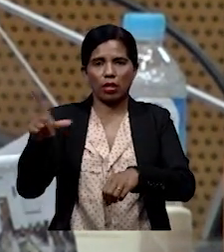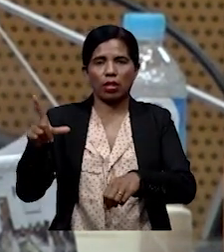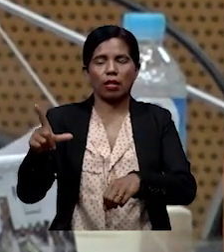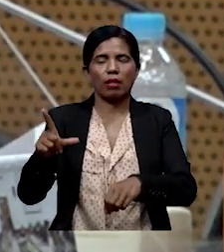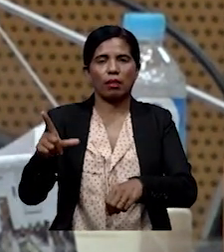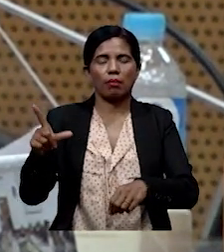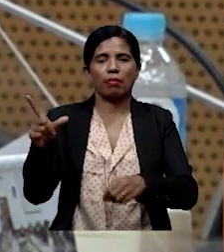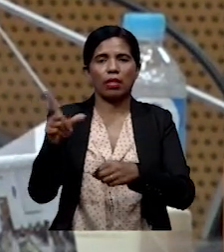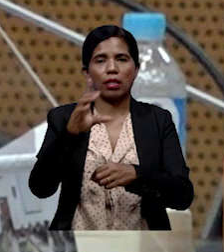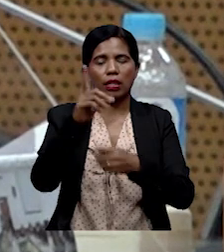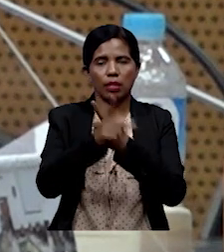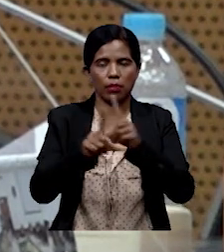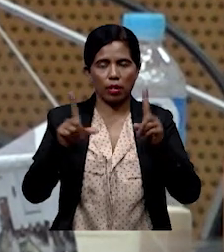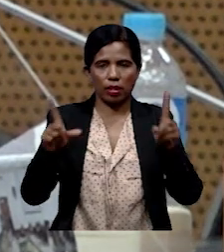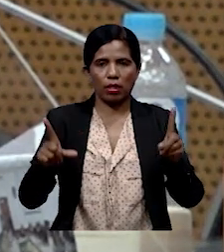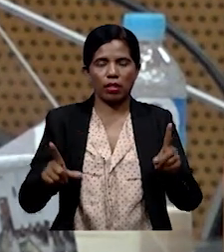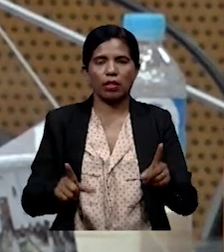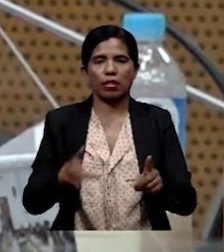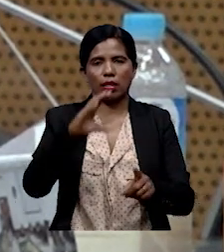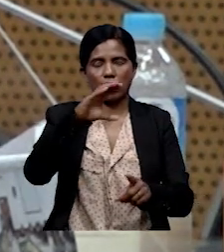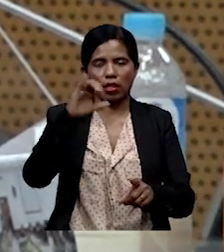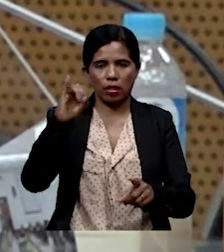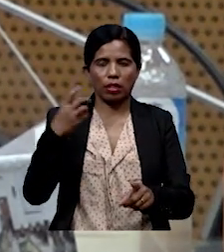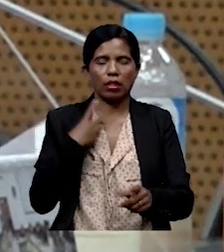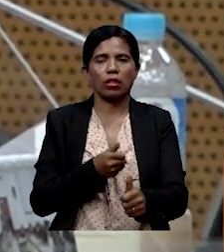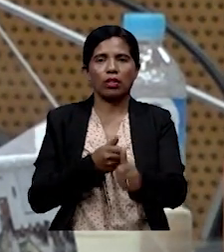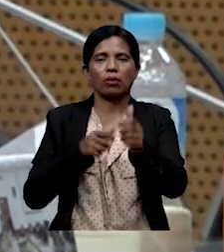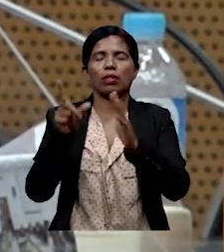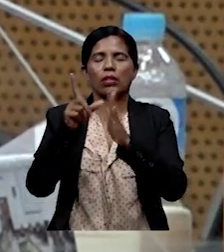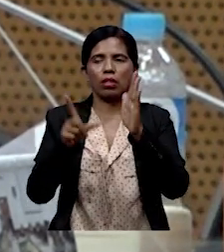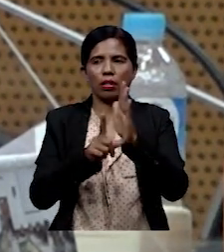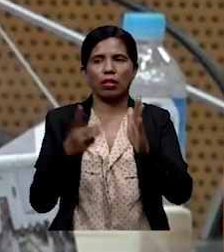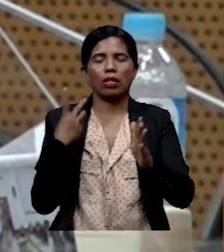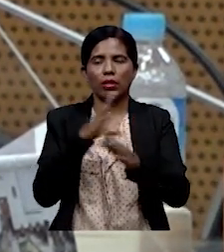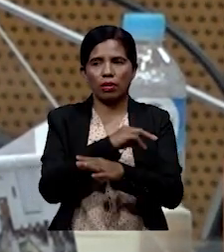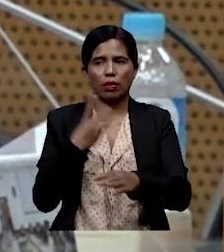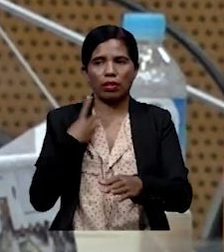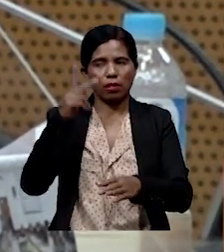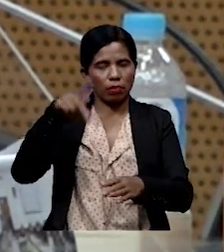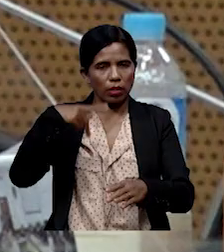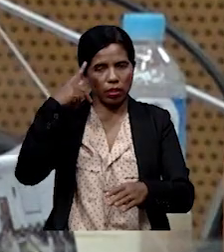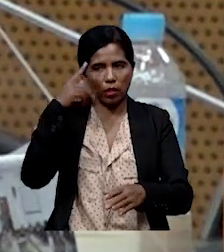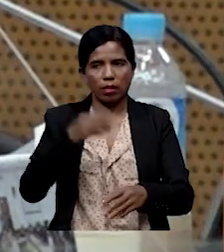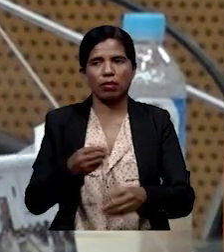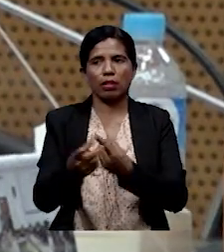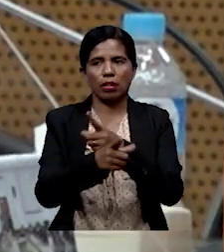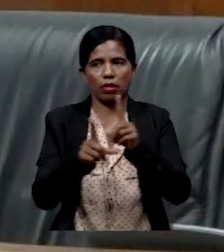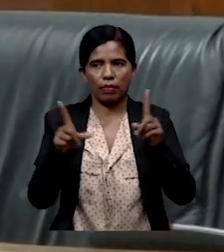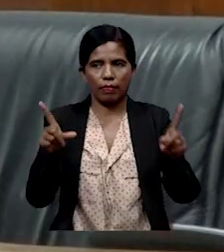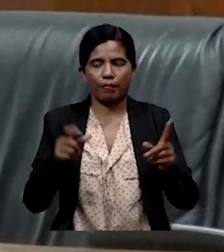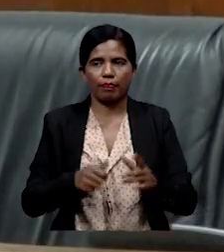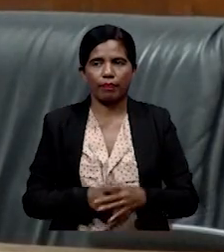atu hatudo kata ita cumpre constituição no itane política sira a favor ba liberdade de